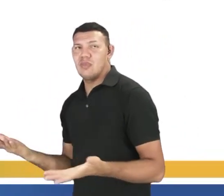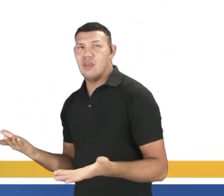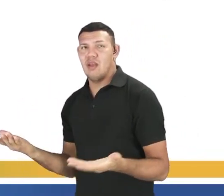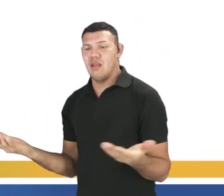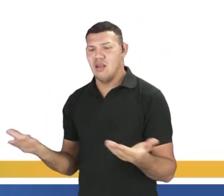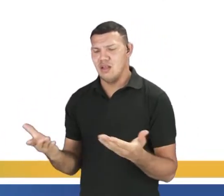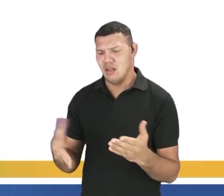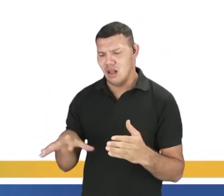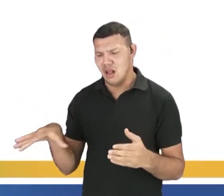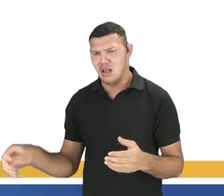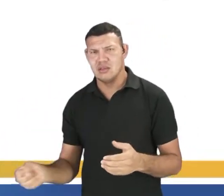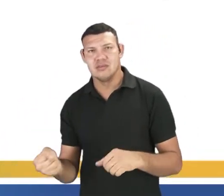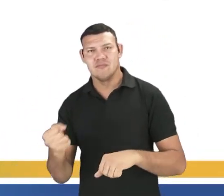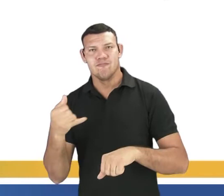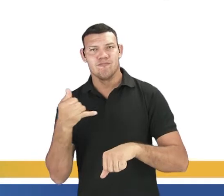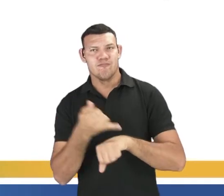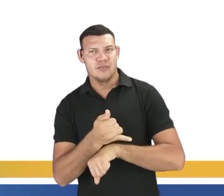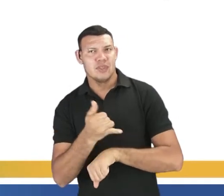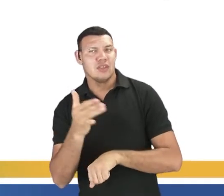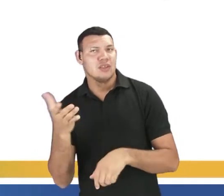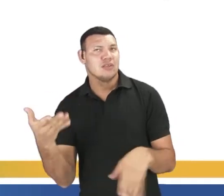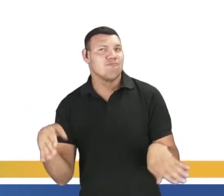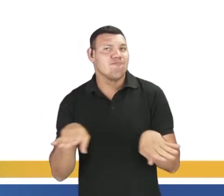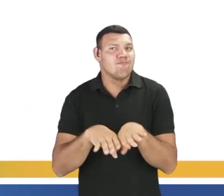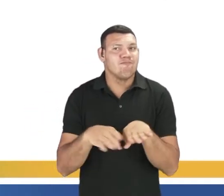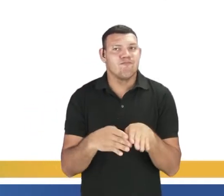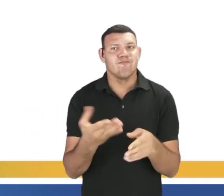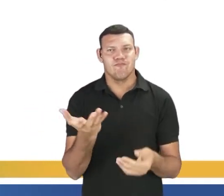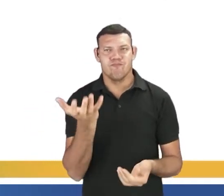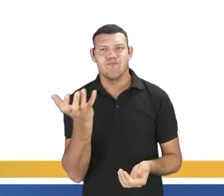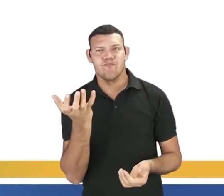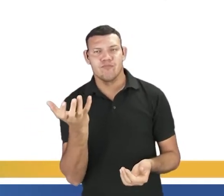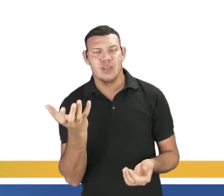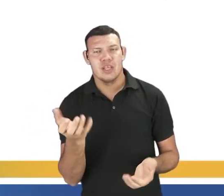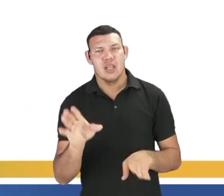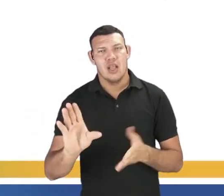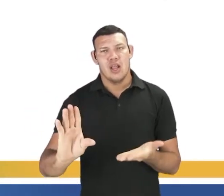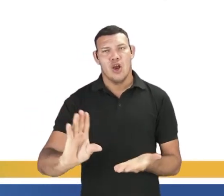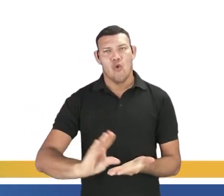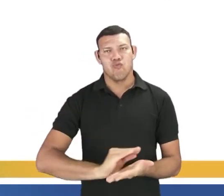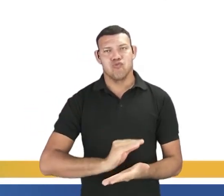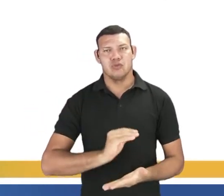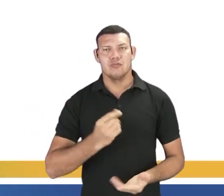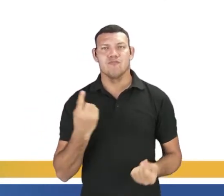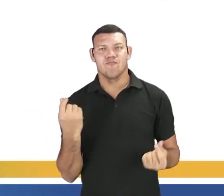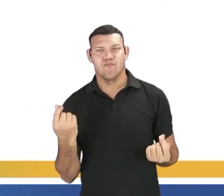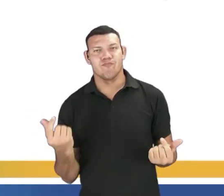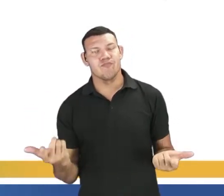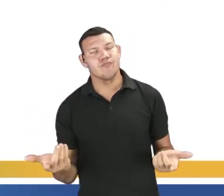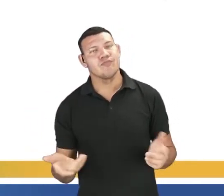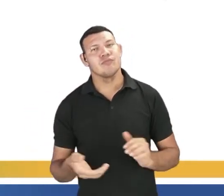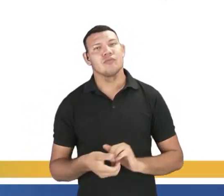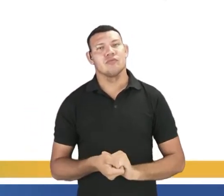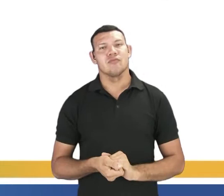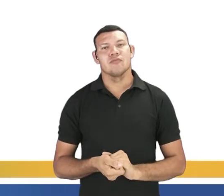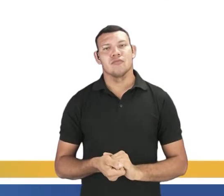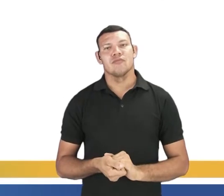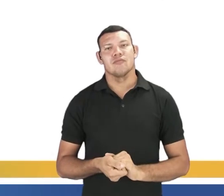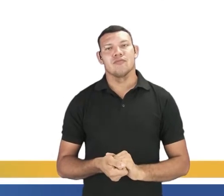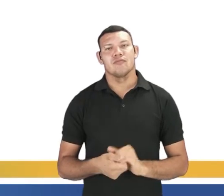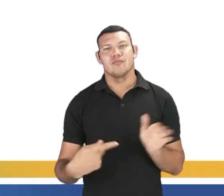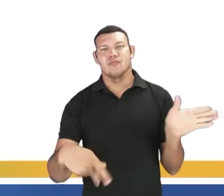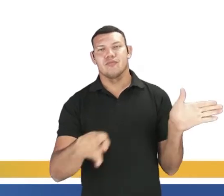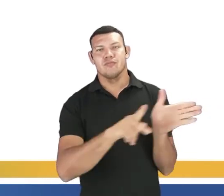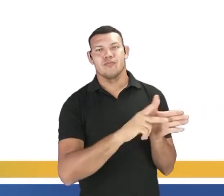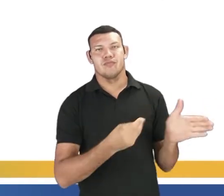catando latinhas, né, formando essa atividade para que realmente possam, através dessa atividade empregatícia aí, ter o sustento para a sua